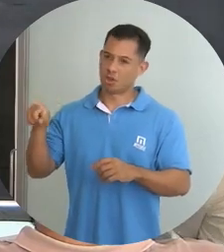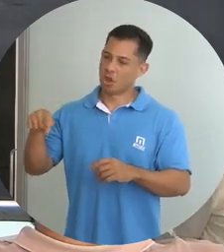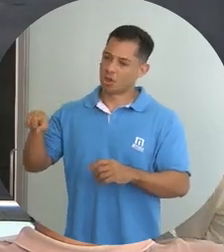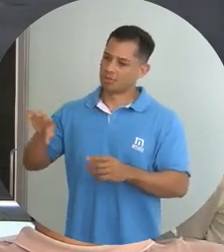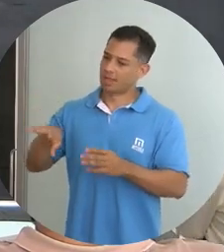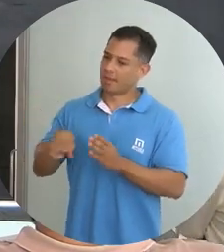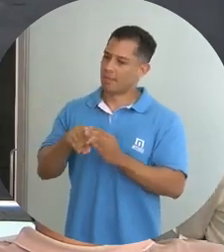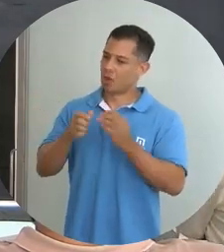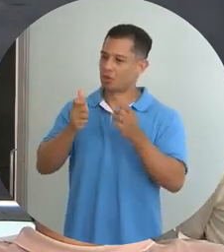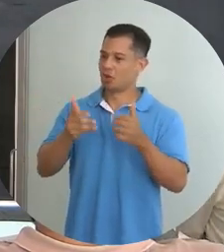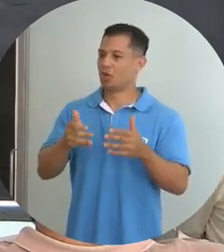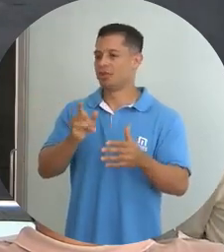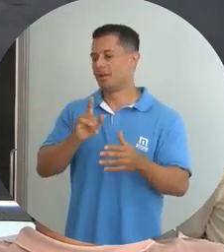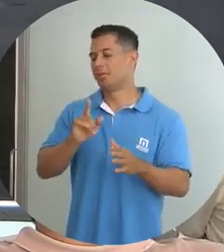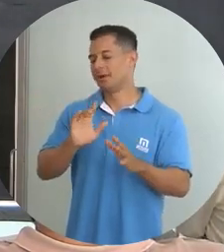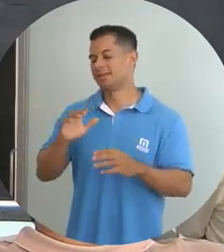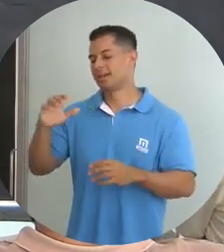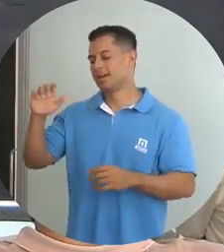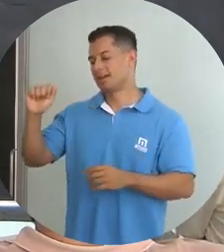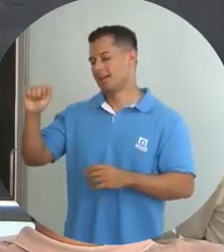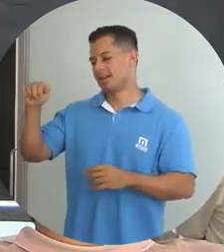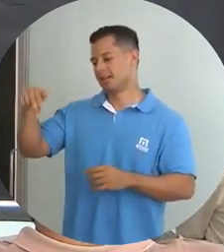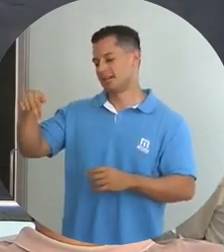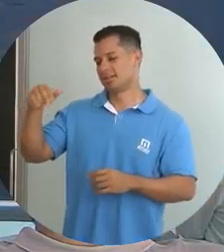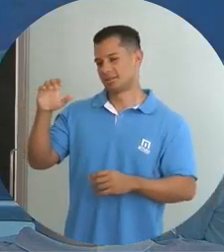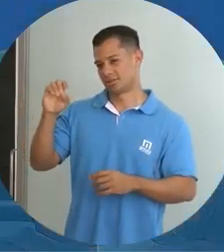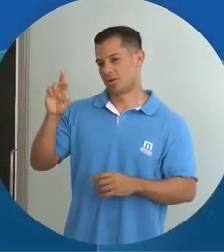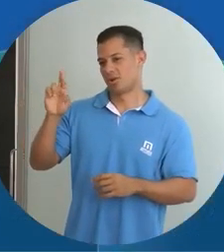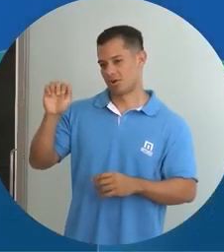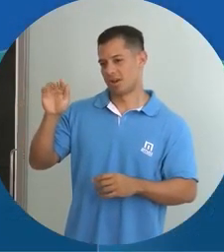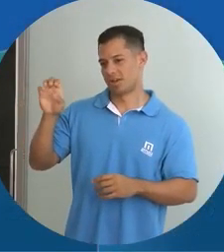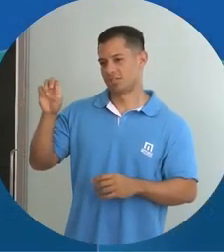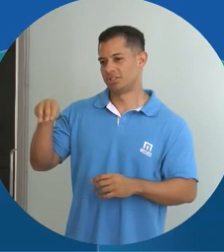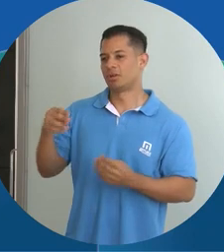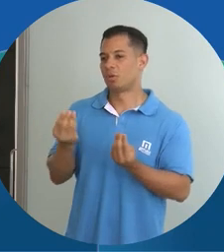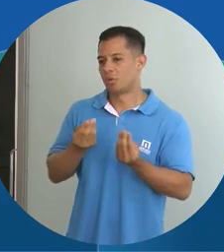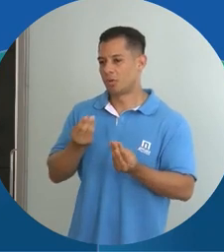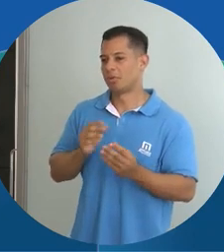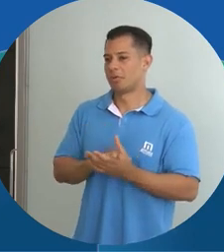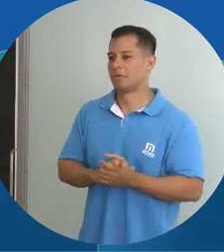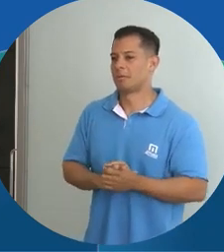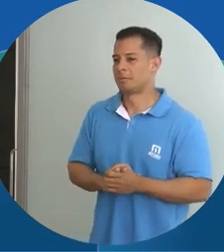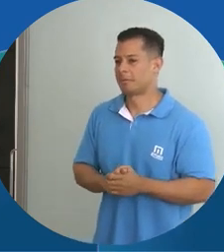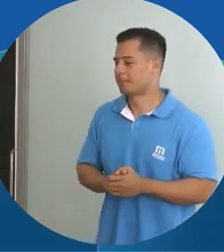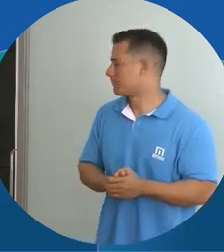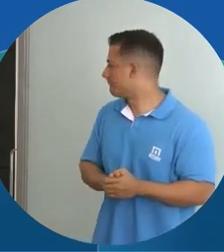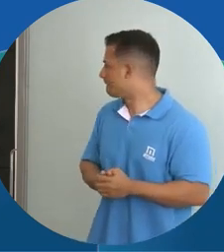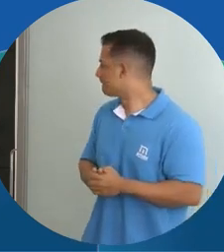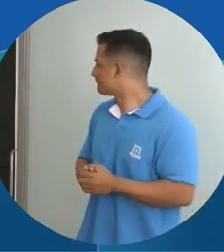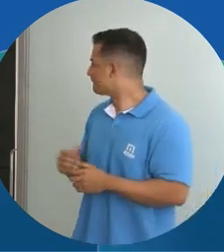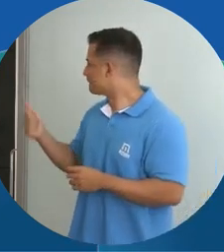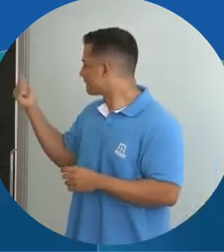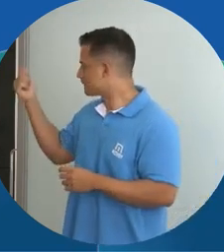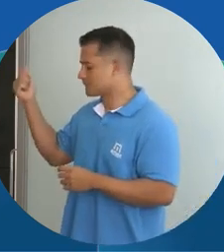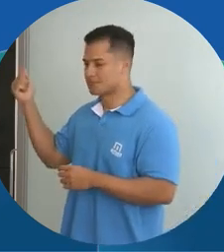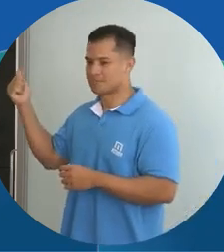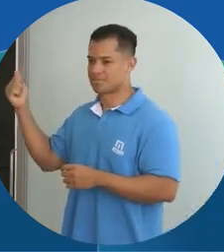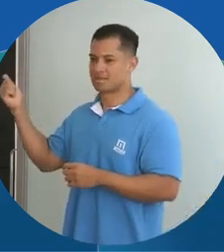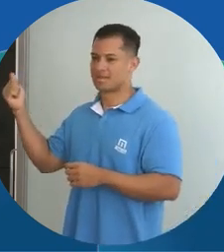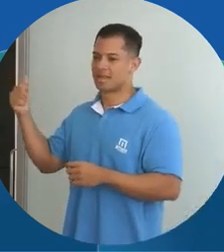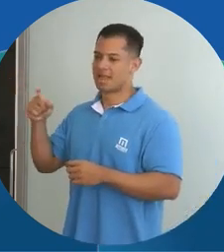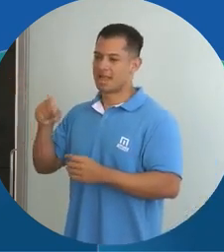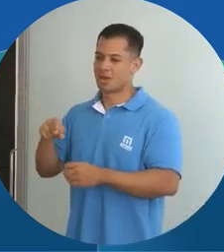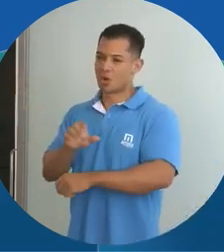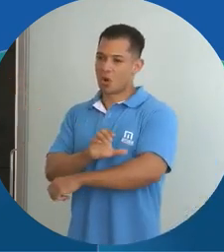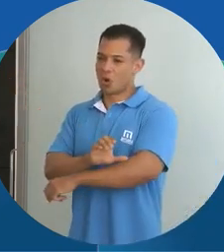ela é feita... Aqui a gente tem um exemplo, não sei se está dando para enxergar bem, mas aqui já é o concreto magro, tá?